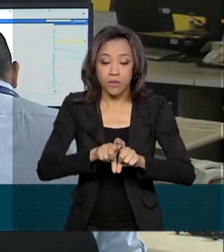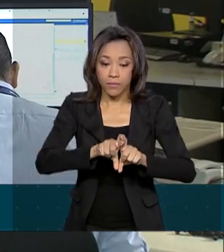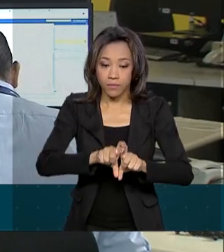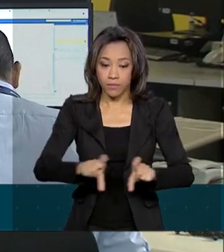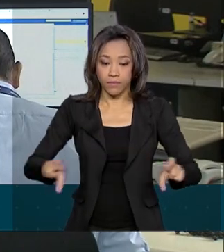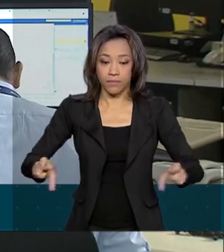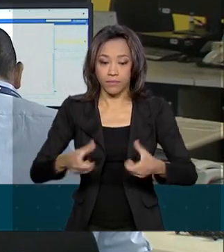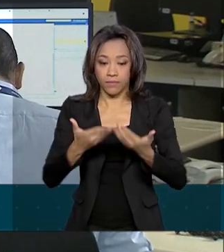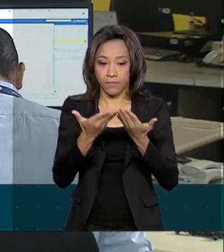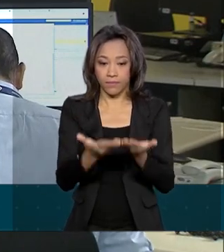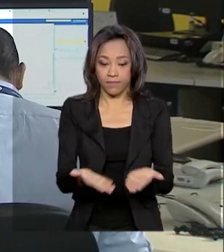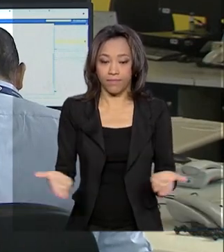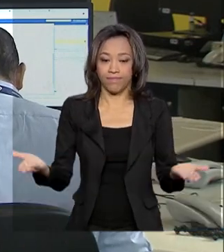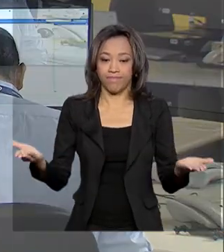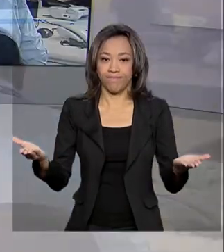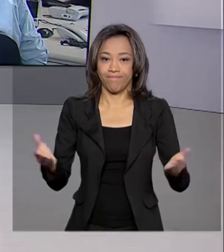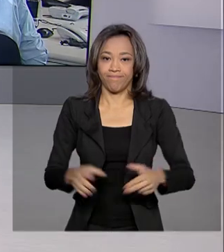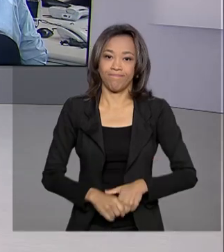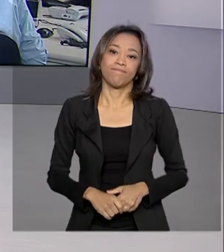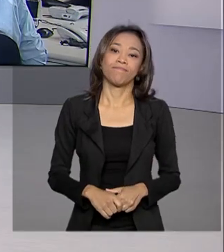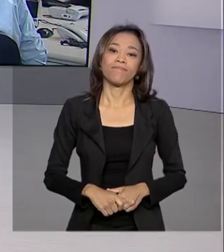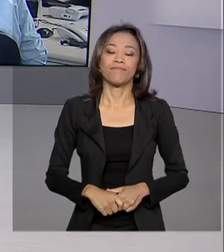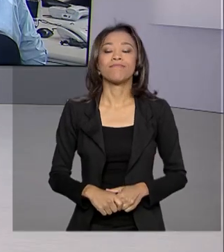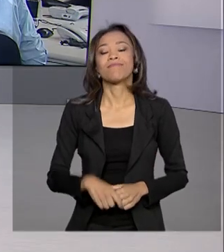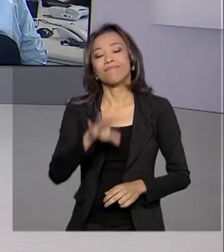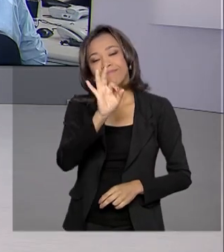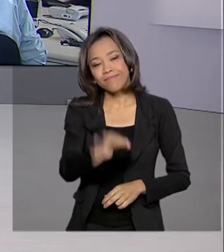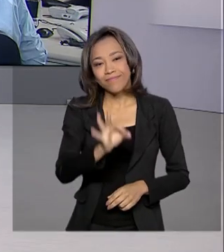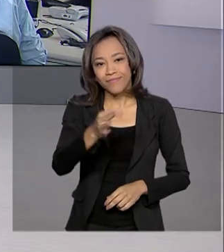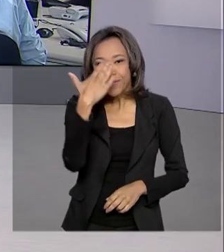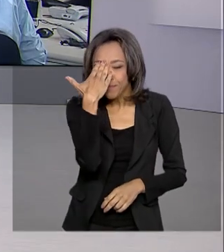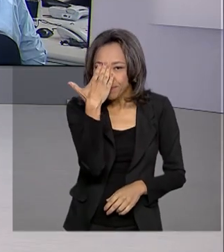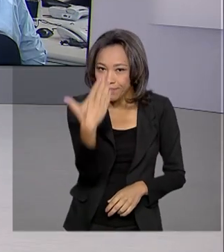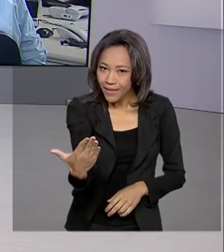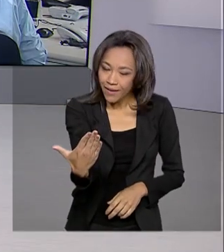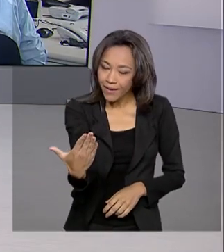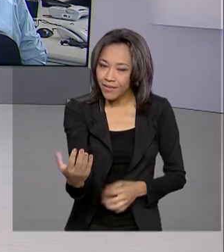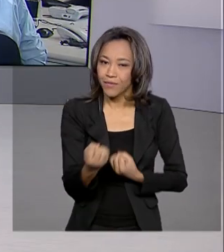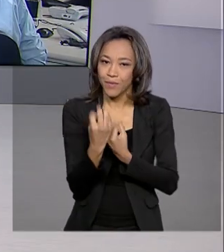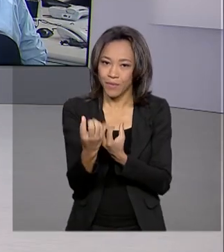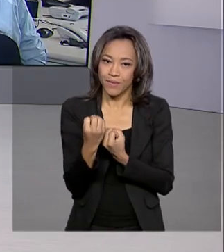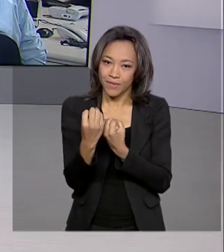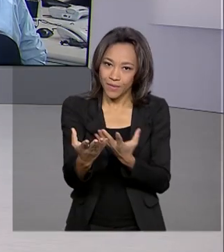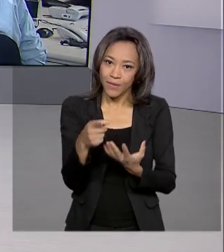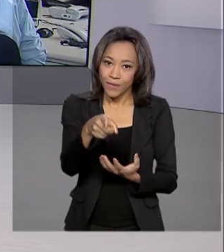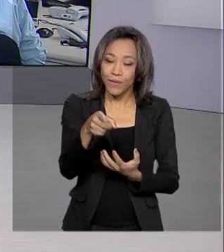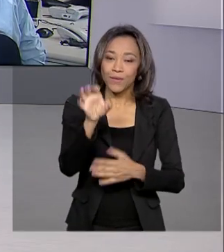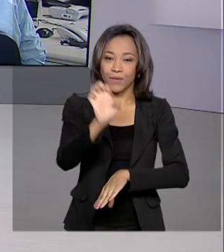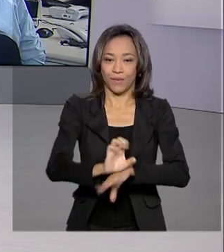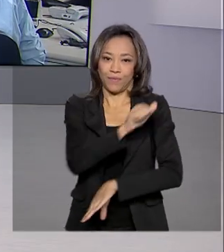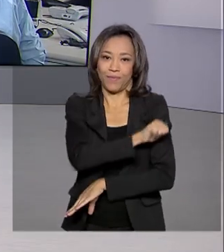inep.gov.br/ENAD. Voltamos contigo, Renata. Tá certo, Alessandro. Obrigada pelas suas informações ao vivo direto do Rio de Janeiro.